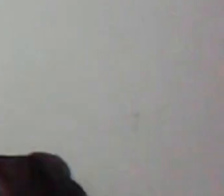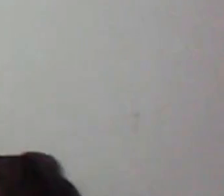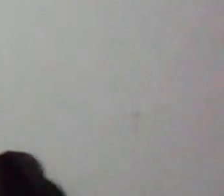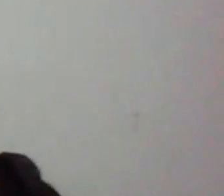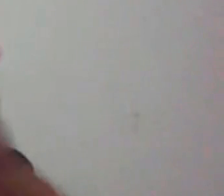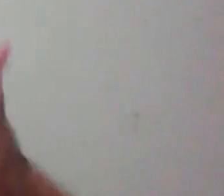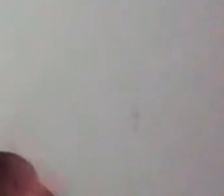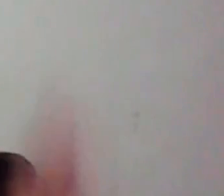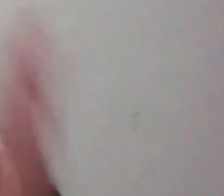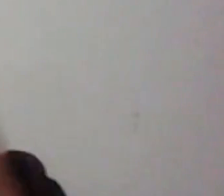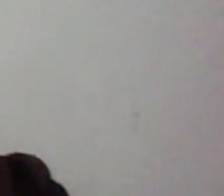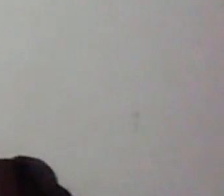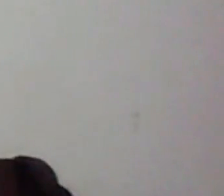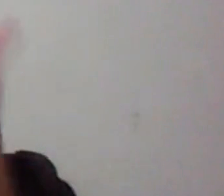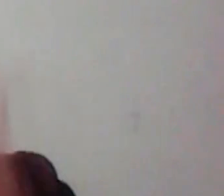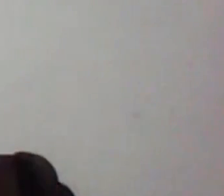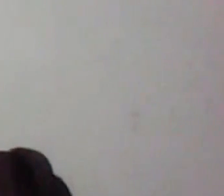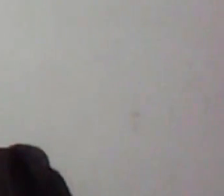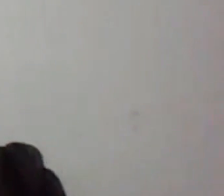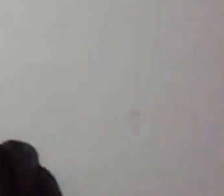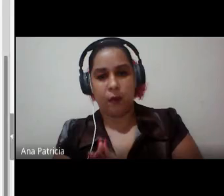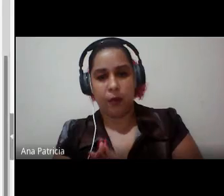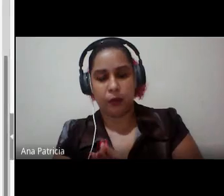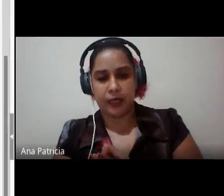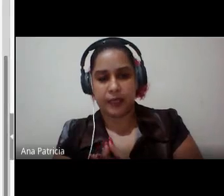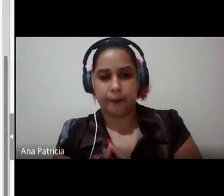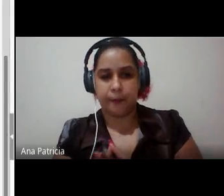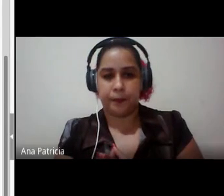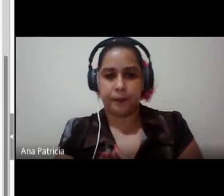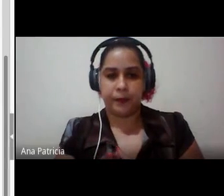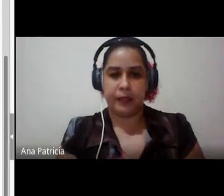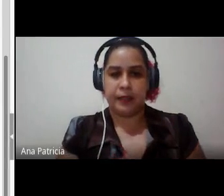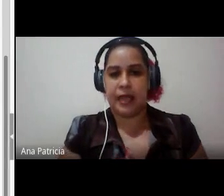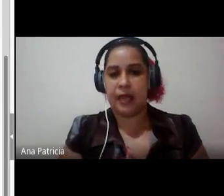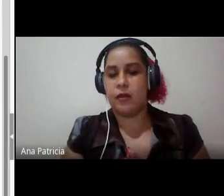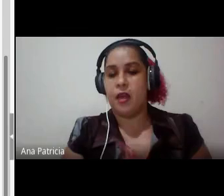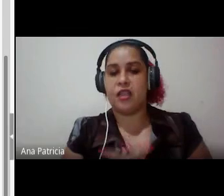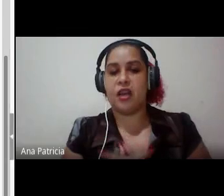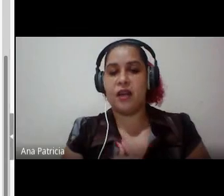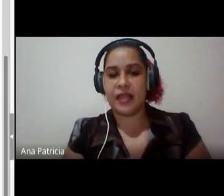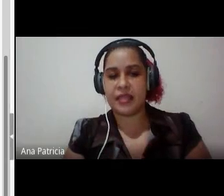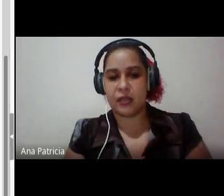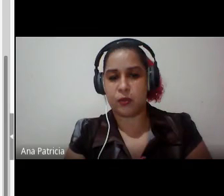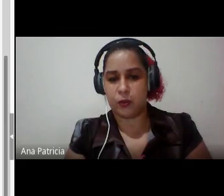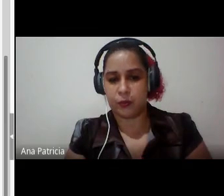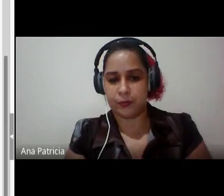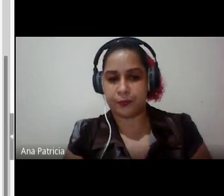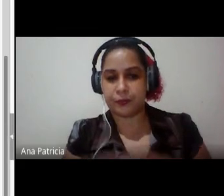nós vamos ter palavras e usos de origens da língua portuguesa. Certo? Acho que agora vai dar